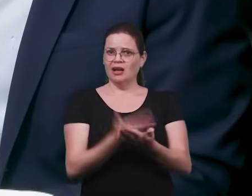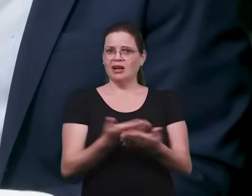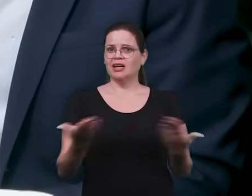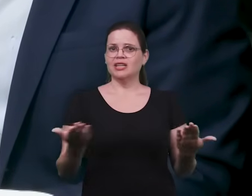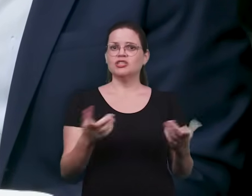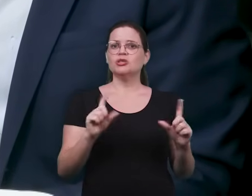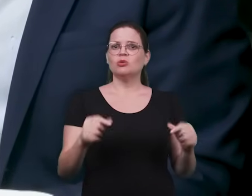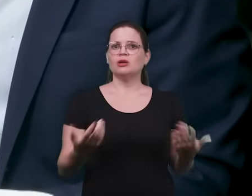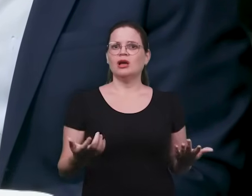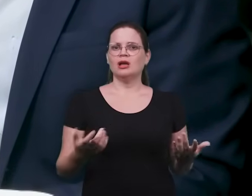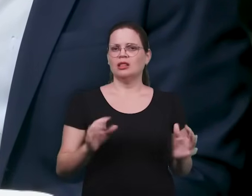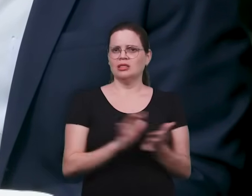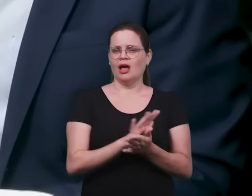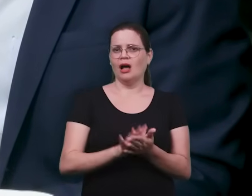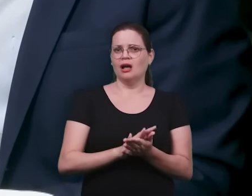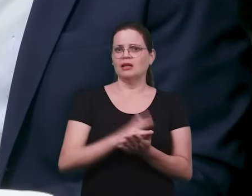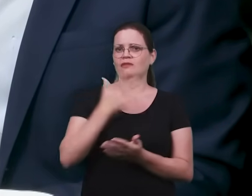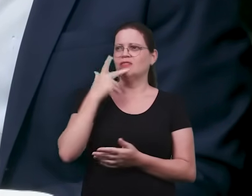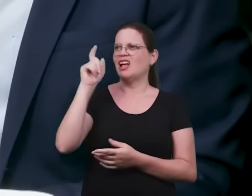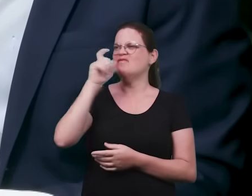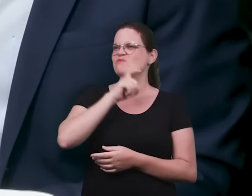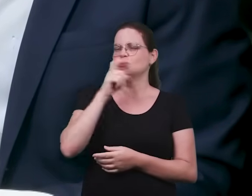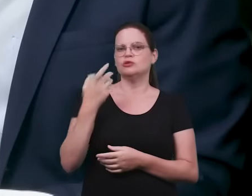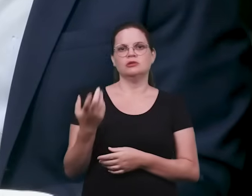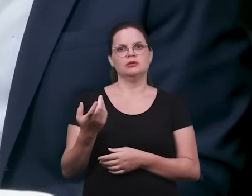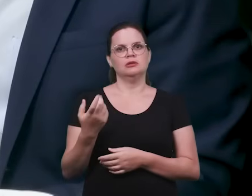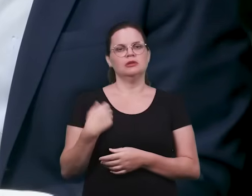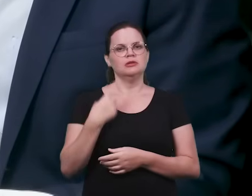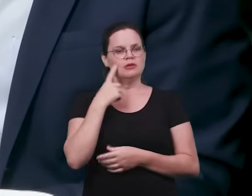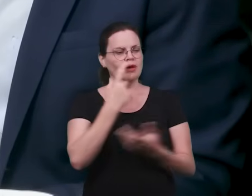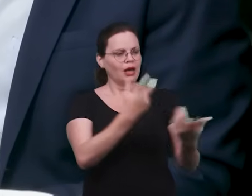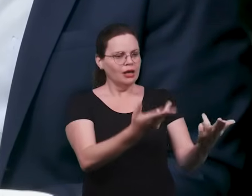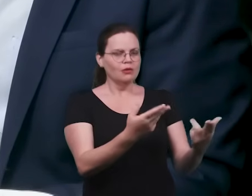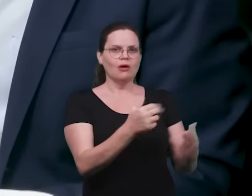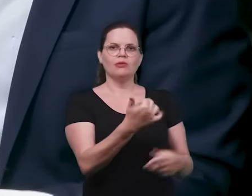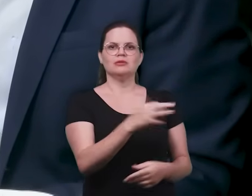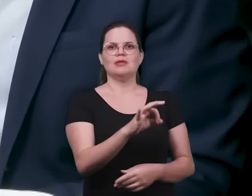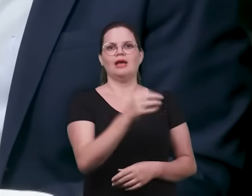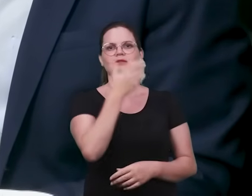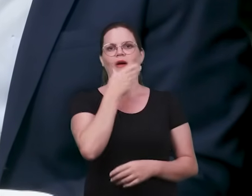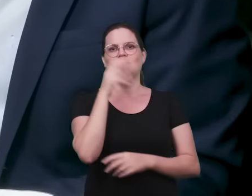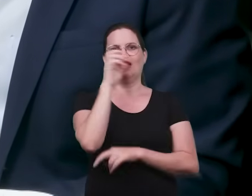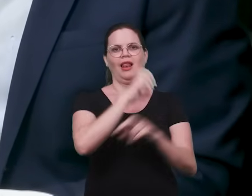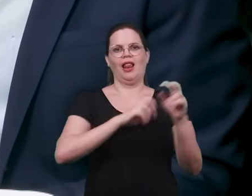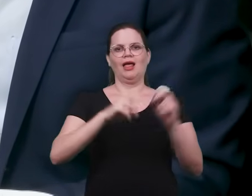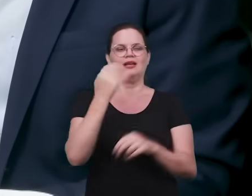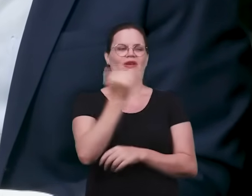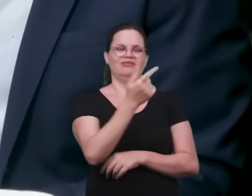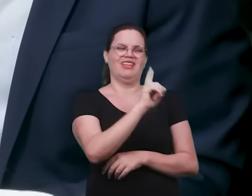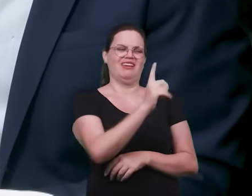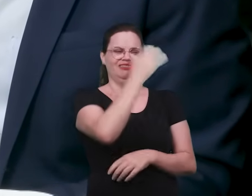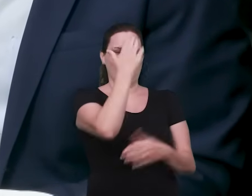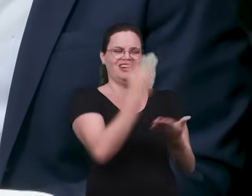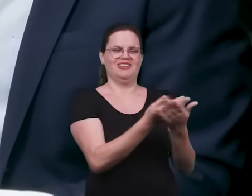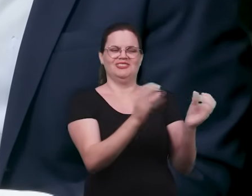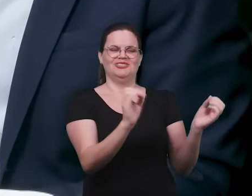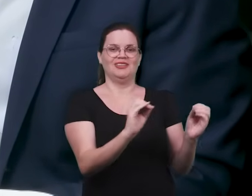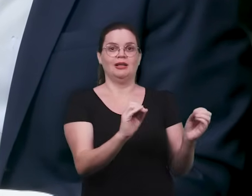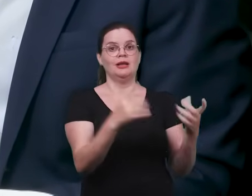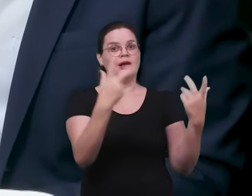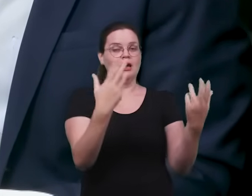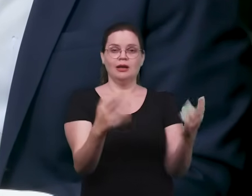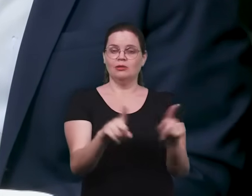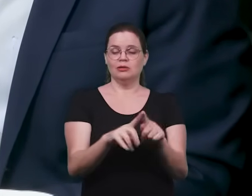dizendo que Jesus é um mentiroso. É essa incredulidade que tinha naqueles corações, que havia naqueles corações. É a mesma incredulidade.